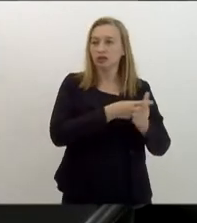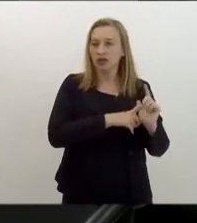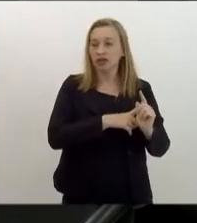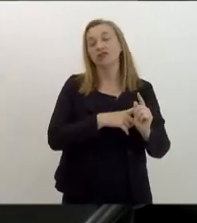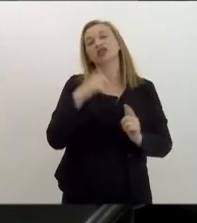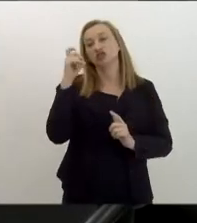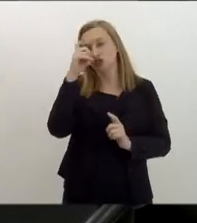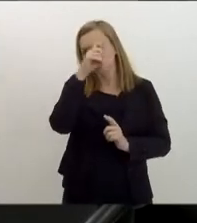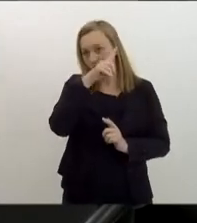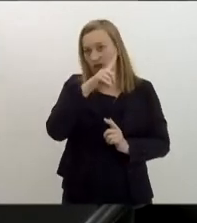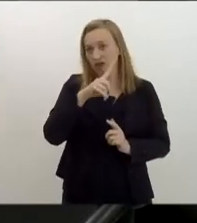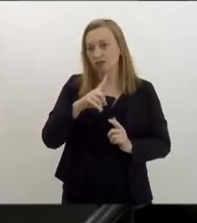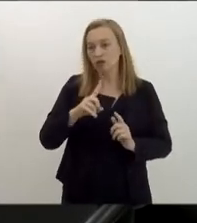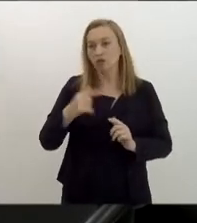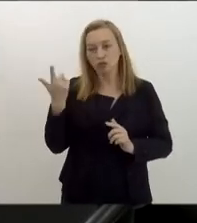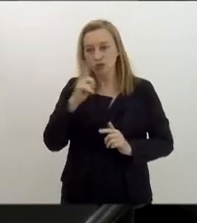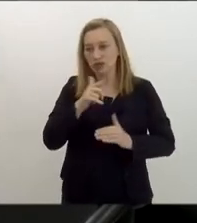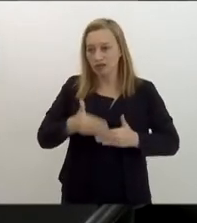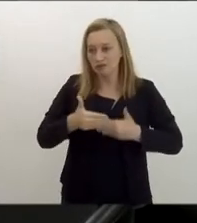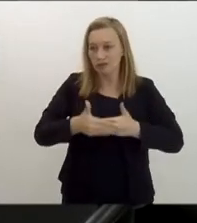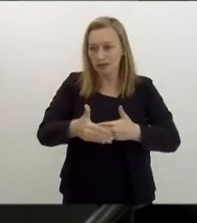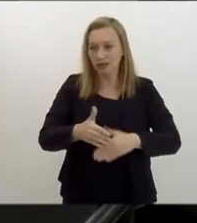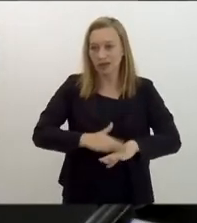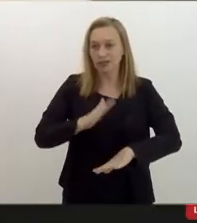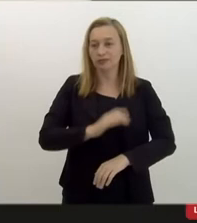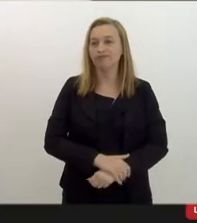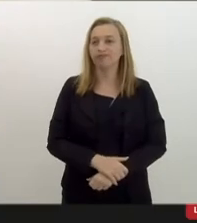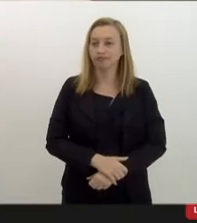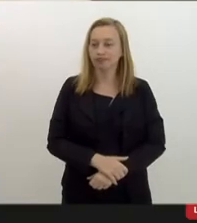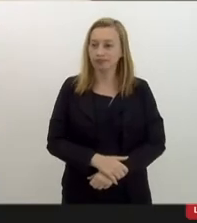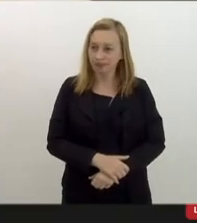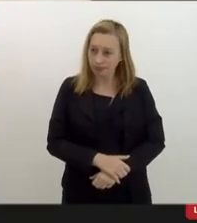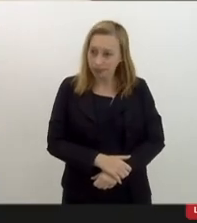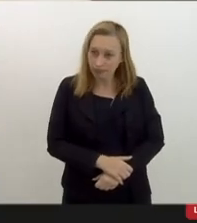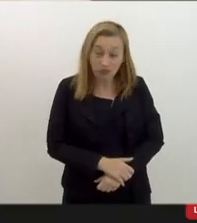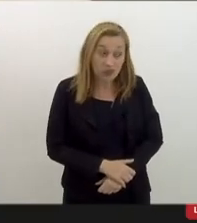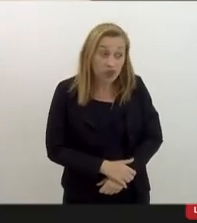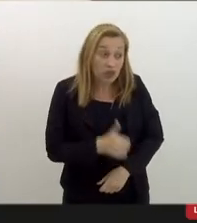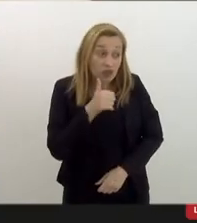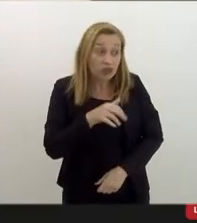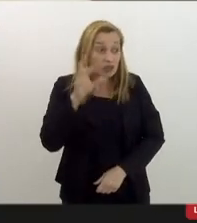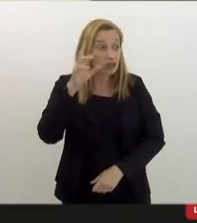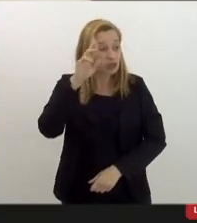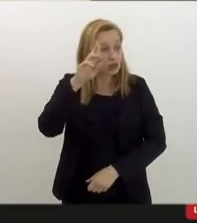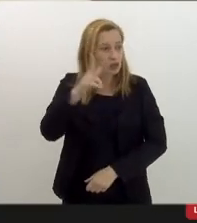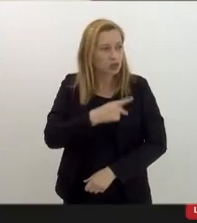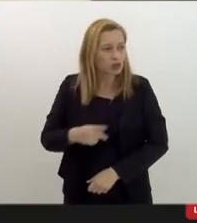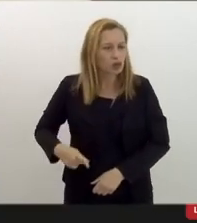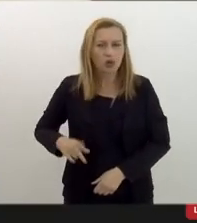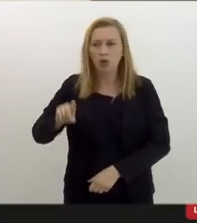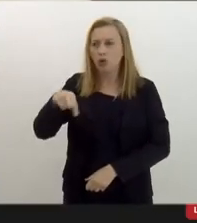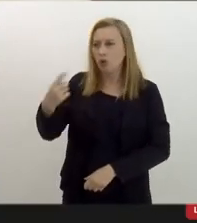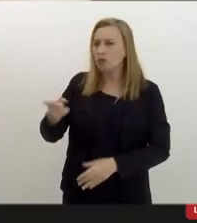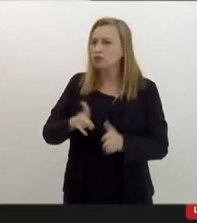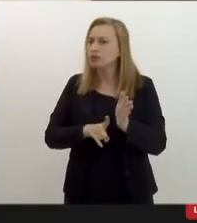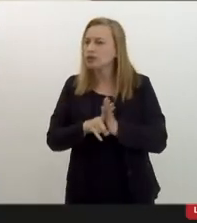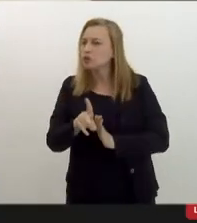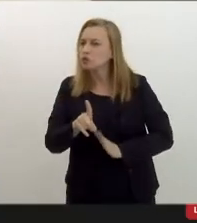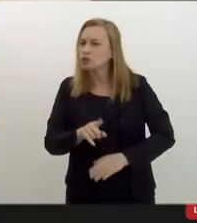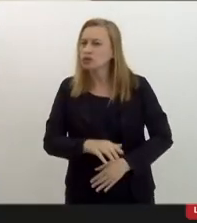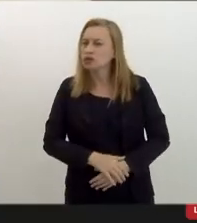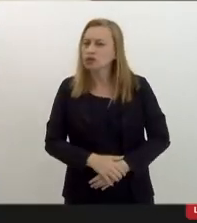vamos ter uma certa dificuldade para poder avançar Olá eu gostaria de fazer uma rotina da